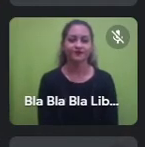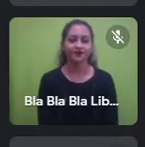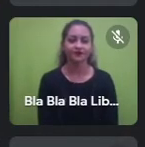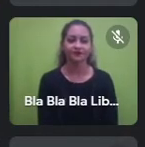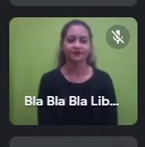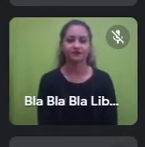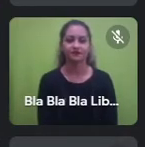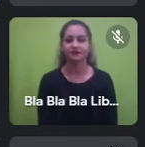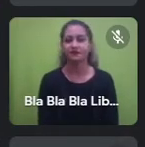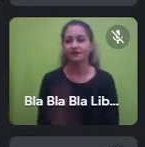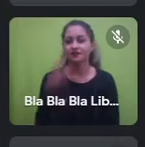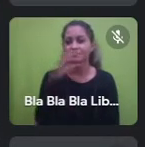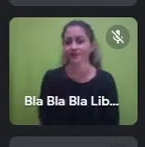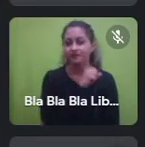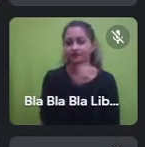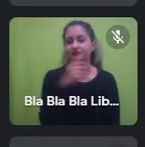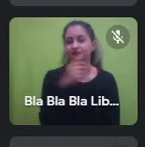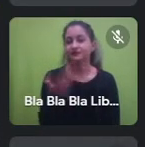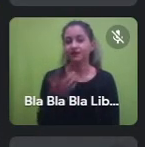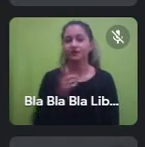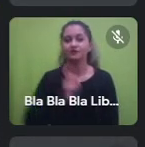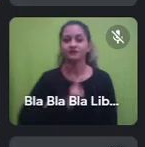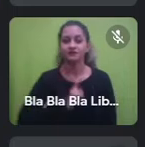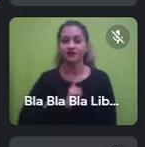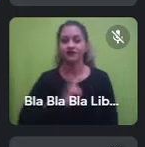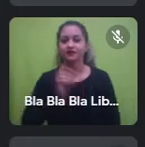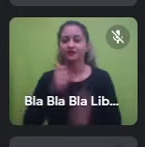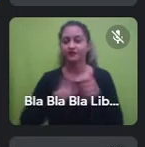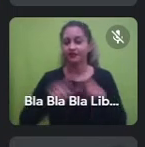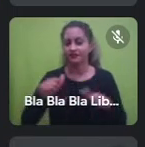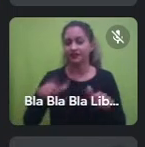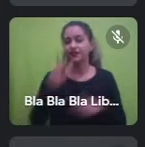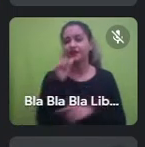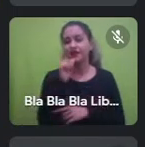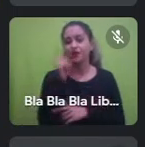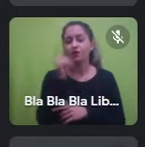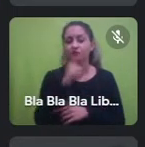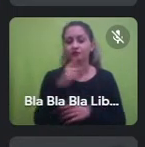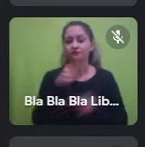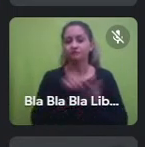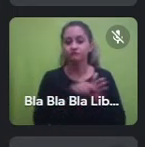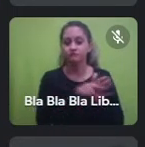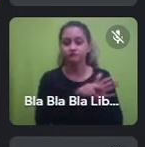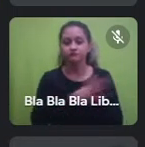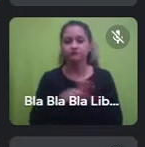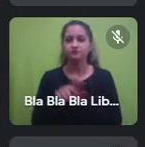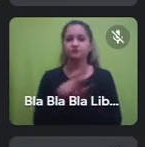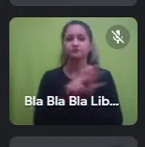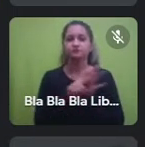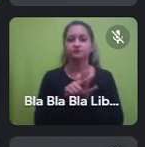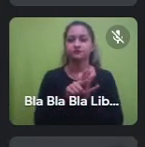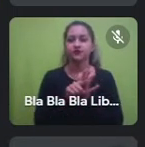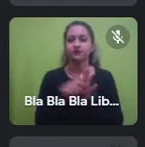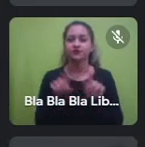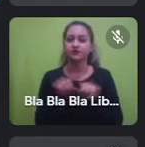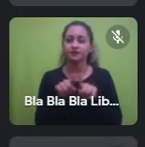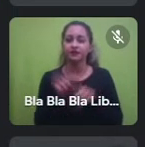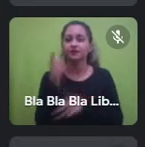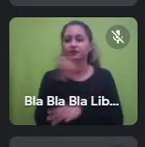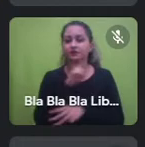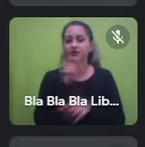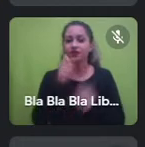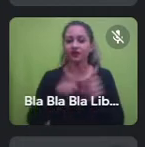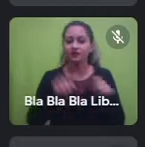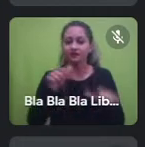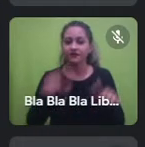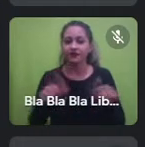Tá, gente, rapidamente aqui nós iríamos avaliar a qualidade da água, caracterizar o sedimento de fundo, avaliar